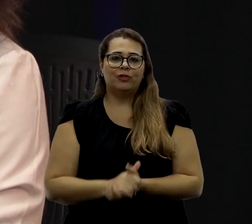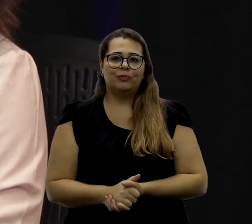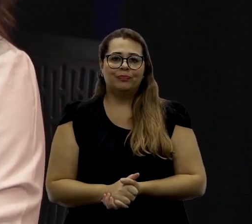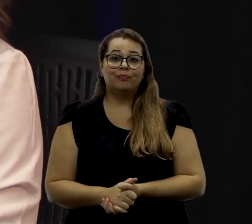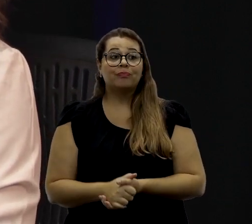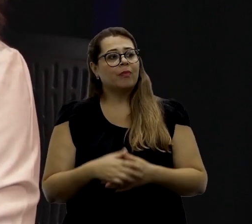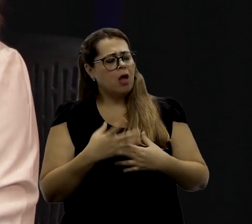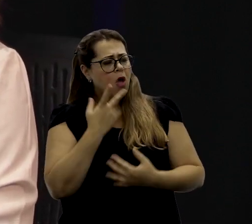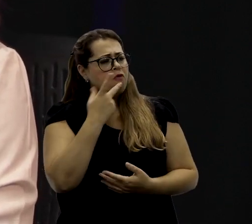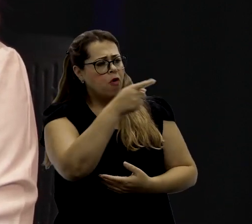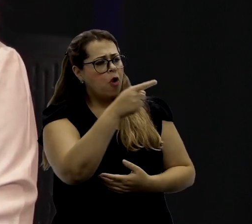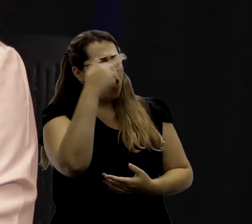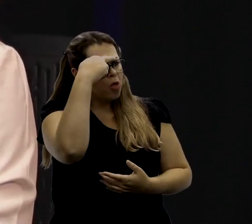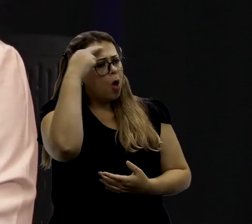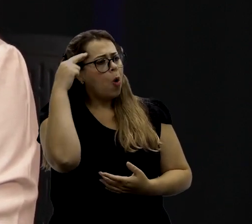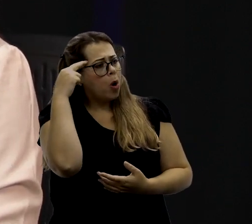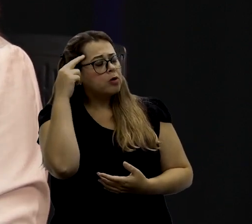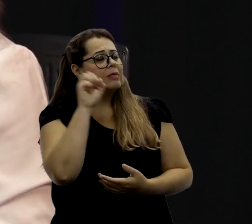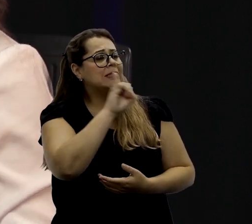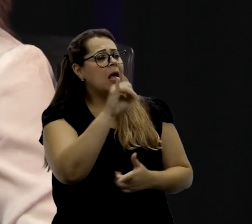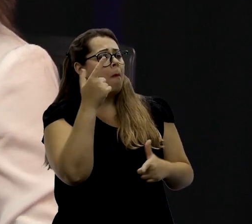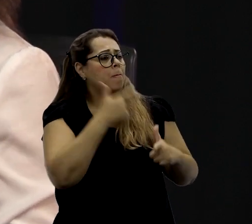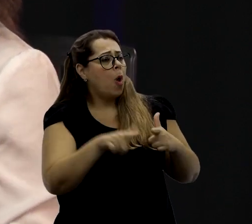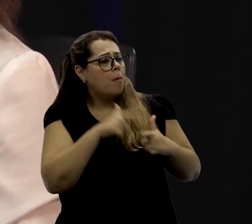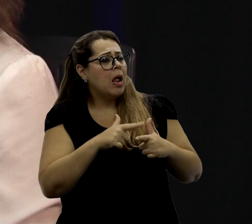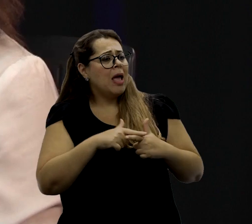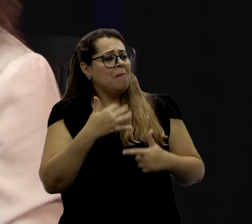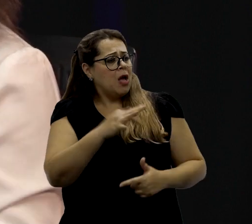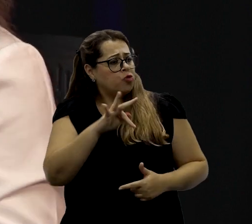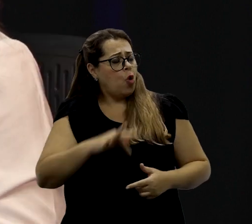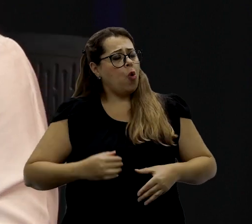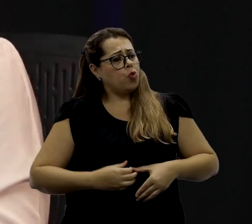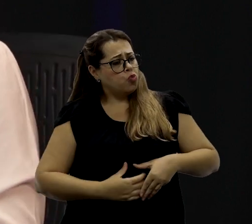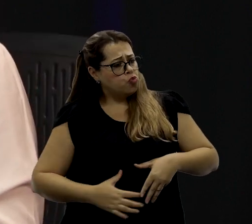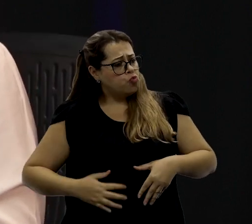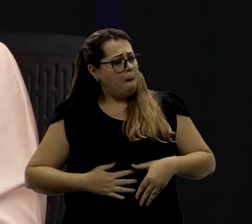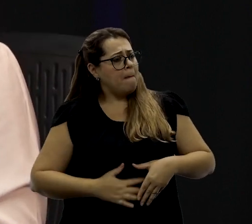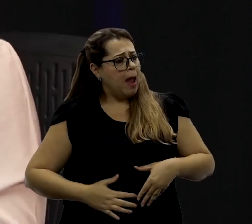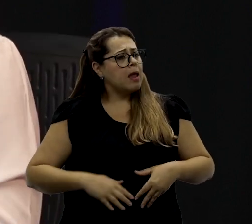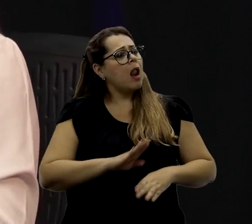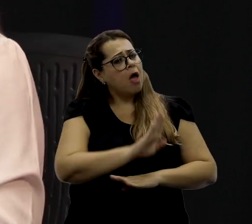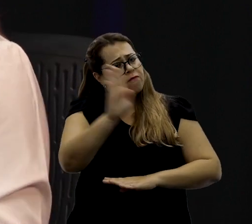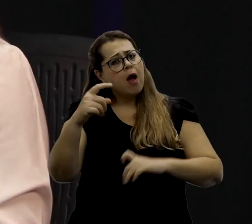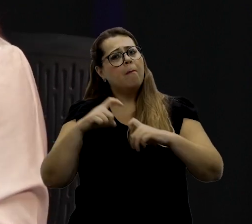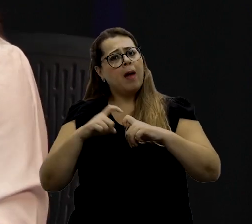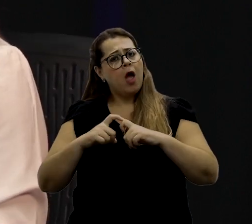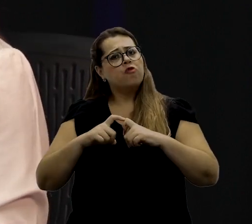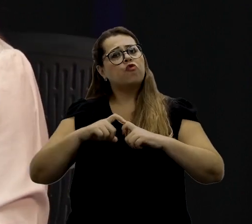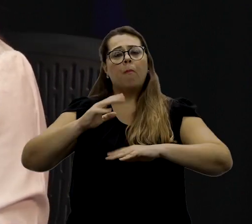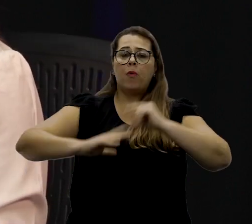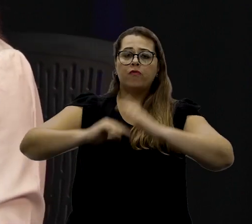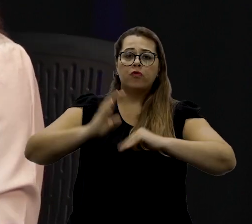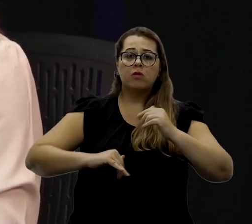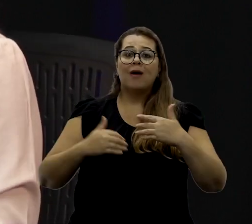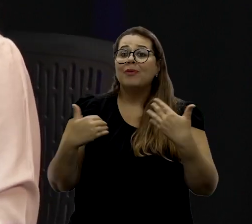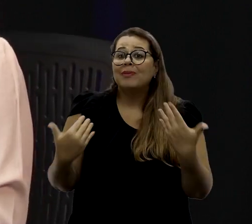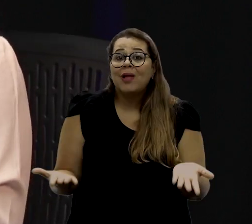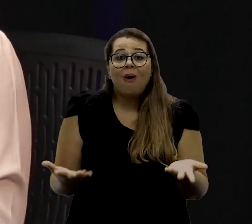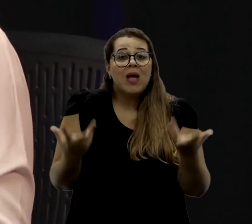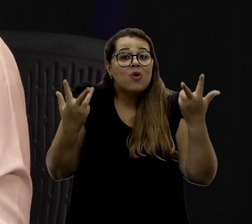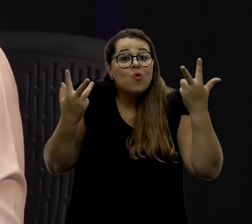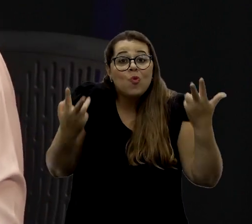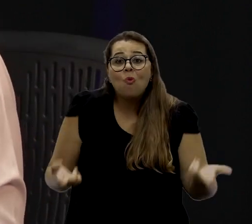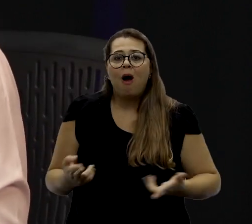estava falando, Vanilson. A pessoa tem um problema, tem uma dor no estômago, ela procura um profissional. Sim. Então, saúde mental